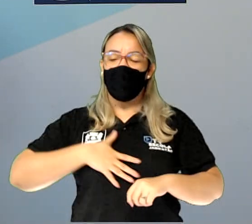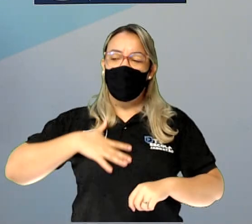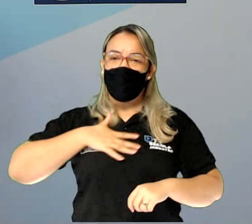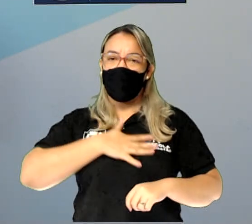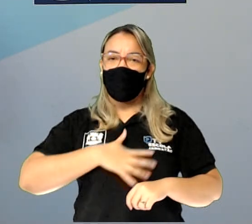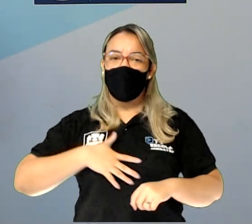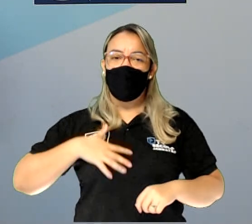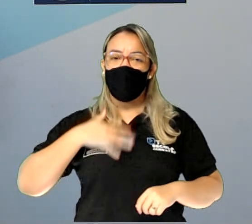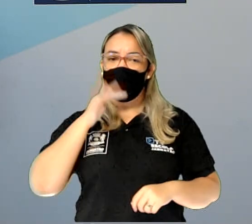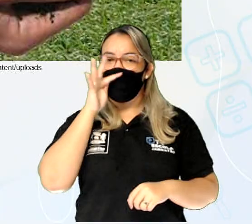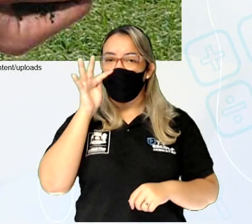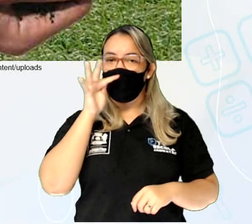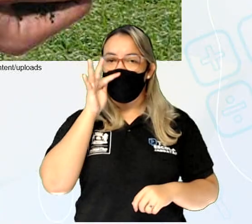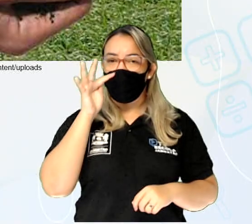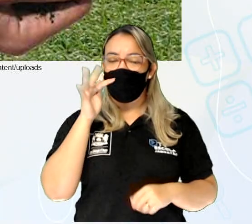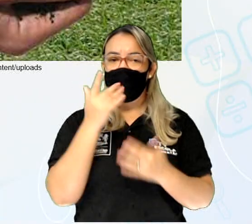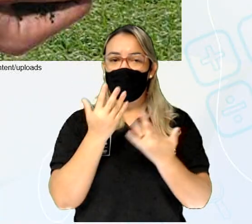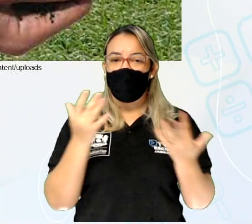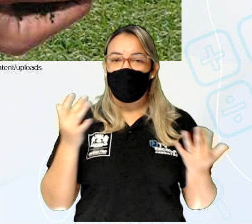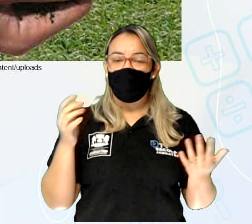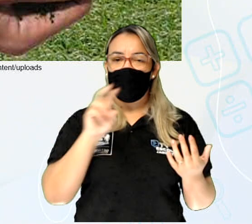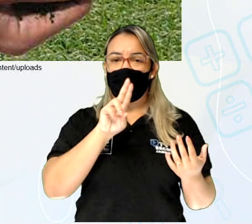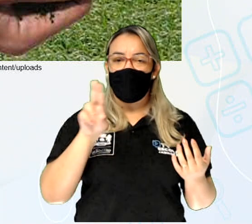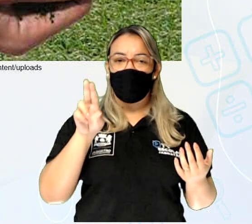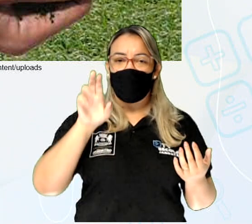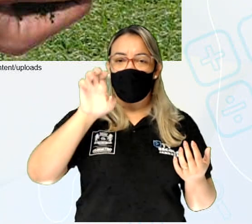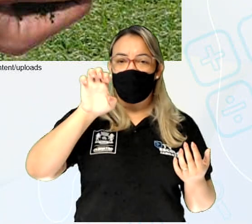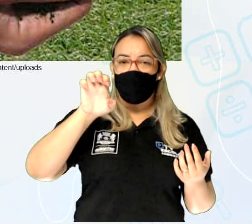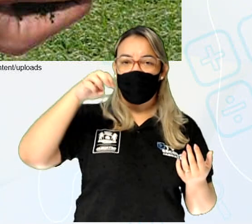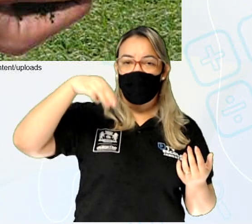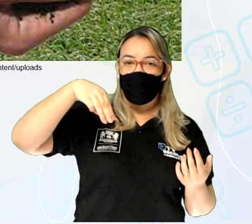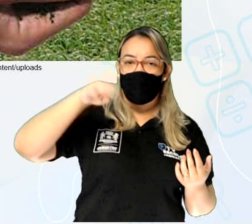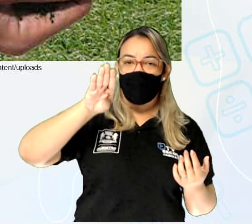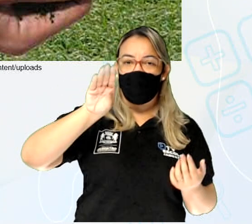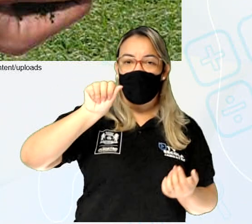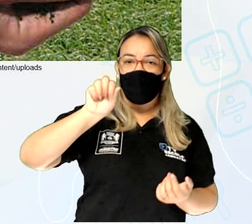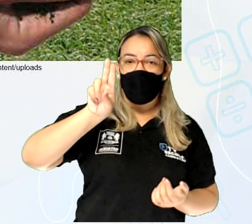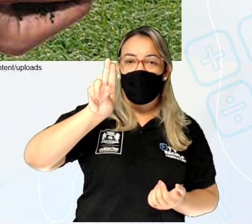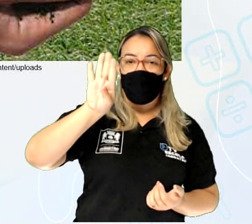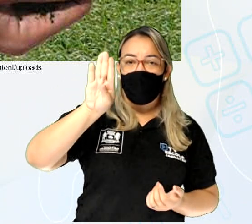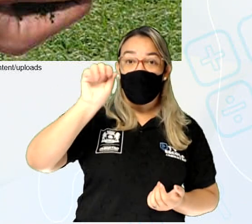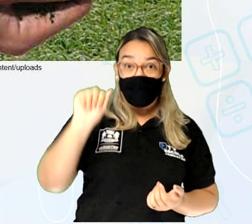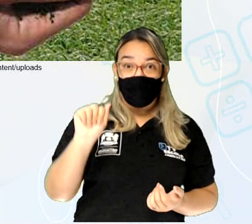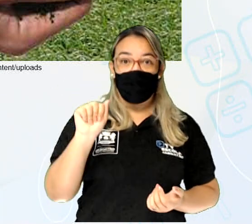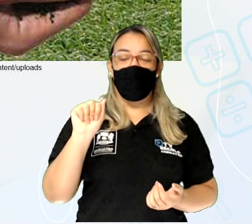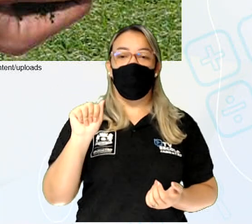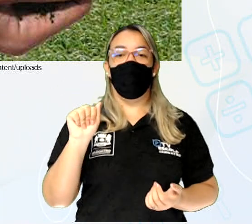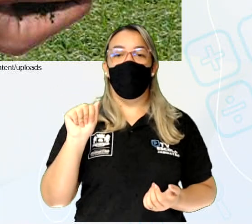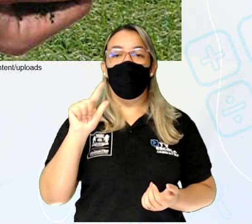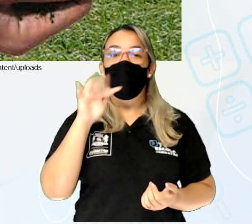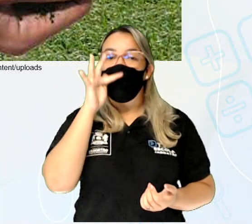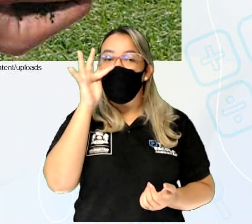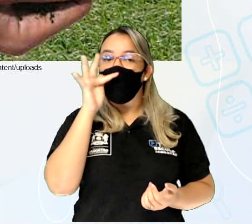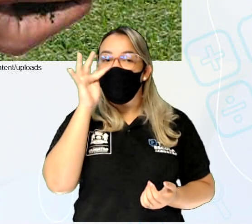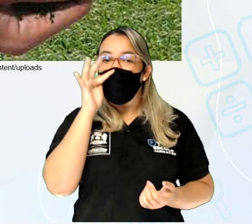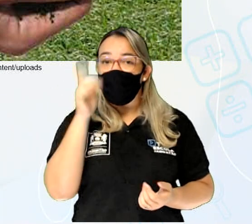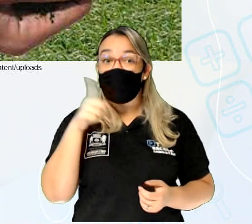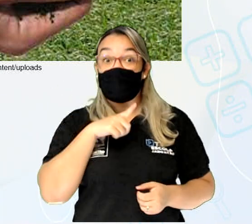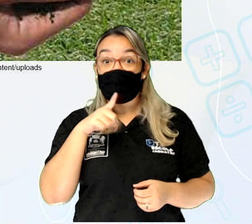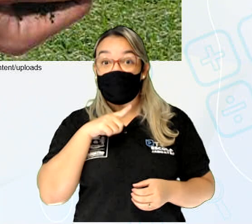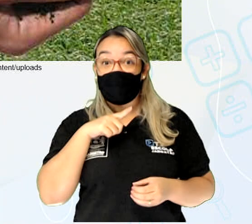muito de uma planta chamada embaúba, chamada as formigas de embaúba. Olha só, nessa planta existe